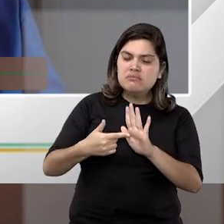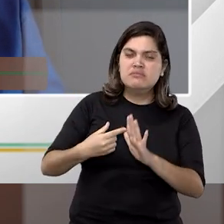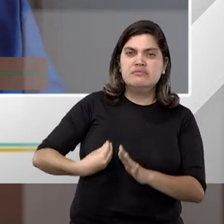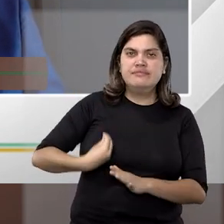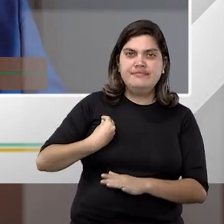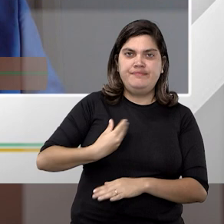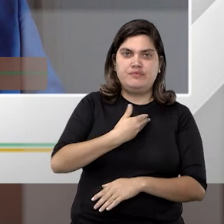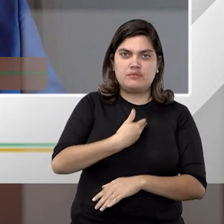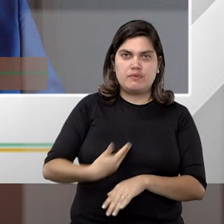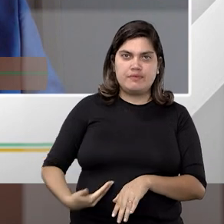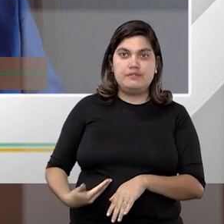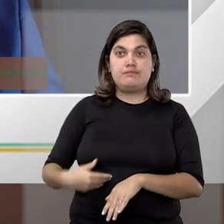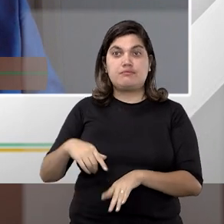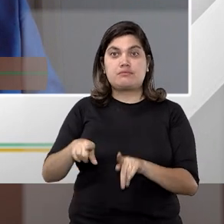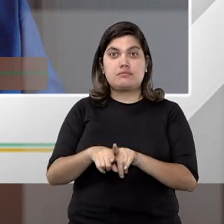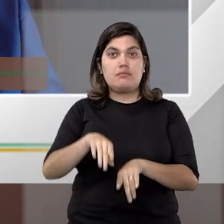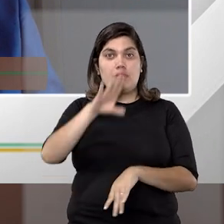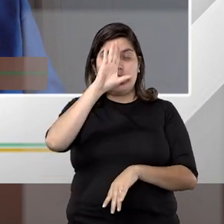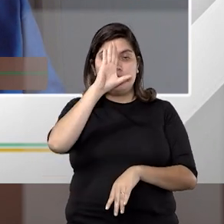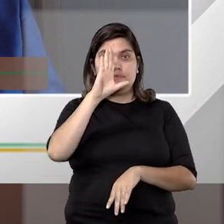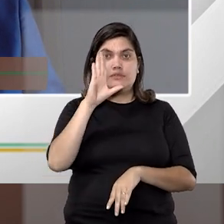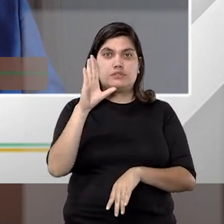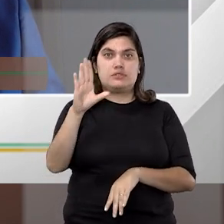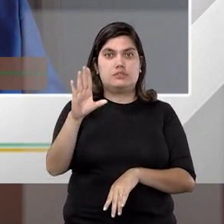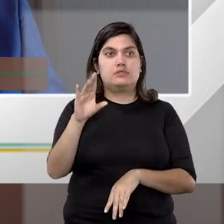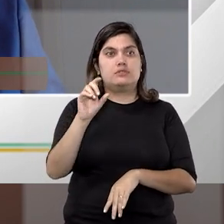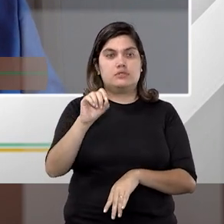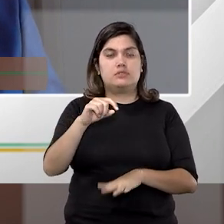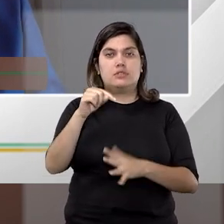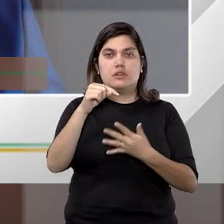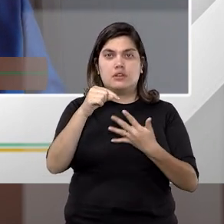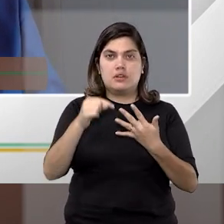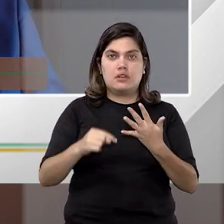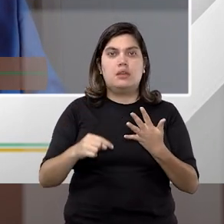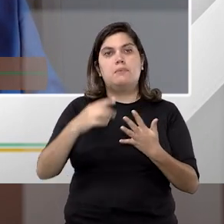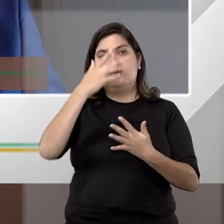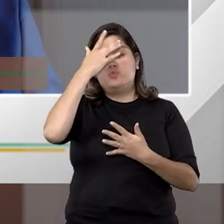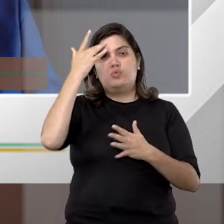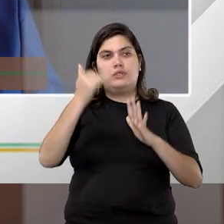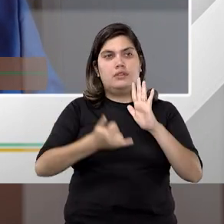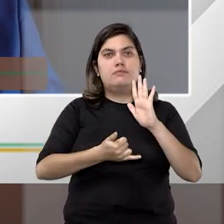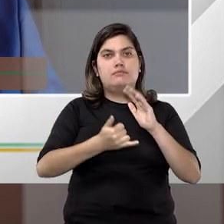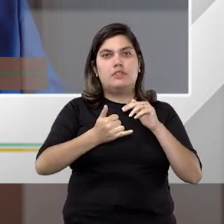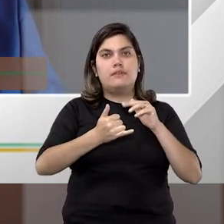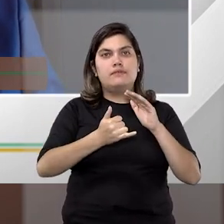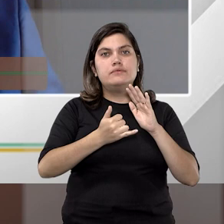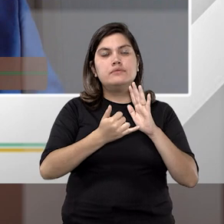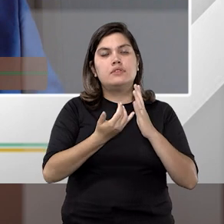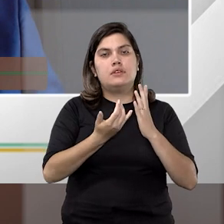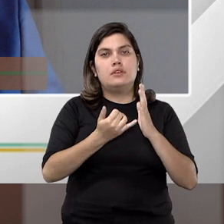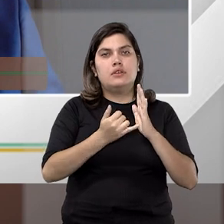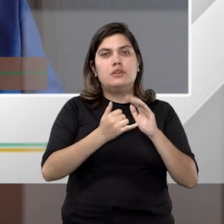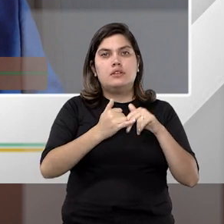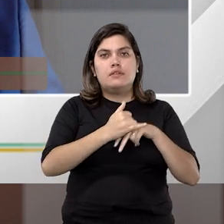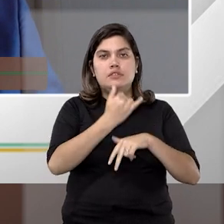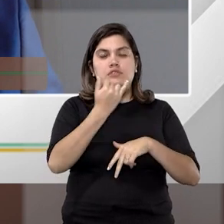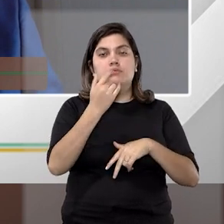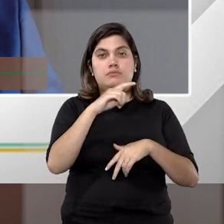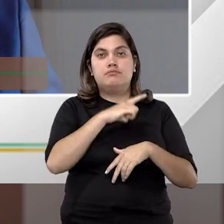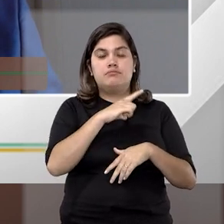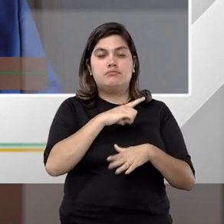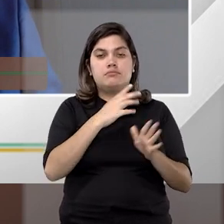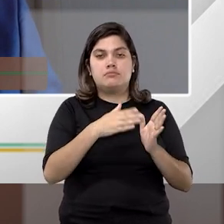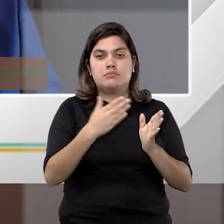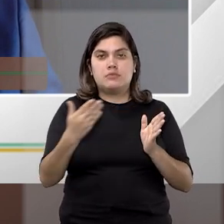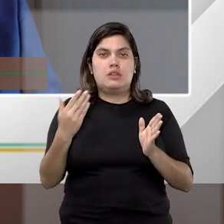soluções impostas pelo Estado e priorizar a tanto a figura da vítima dotando ela de um de